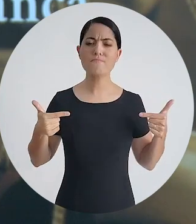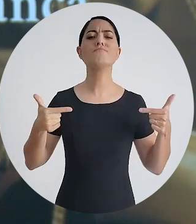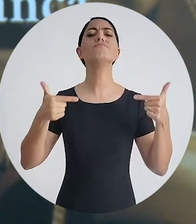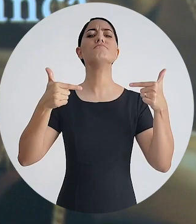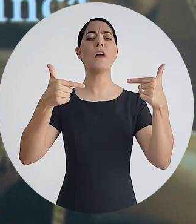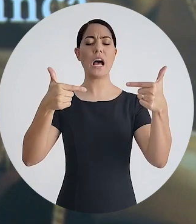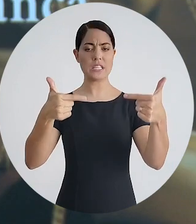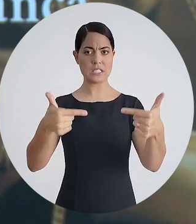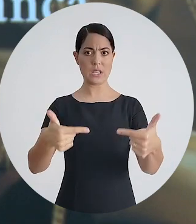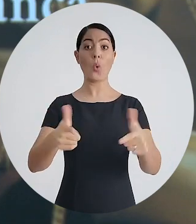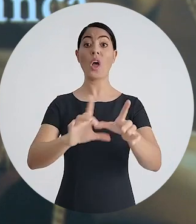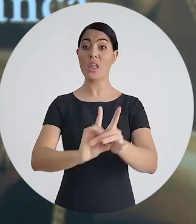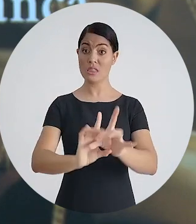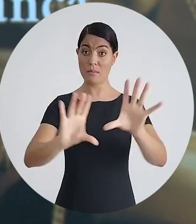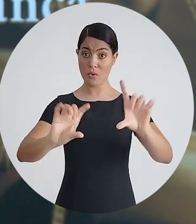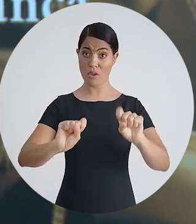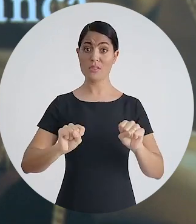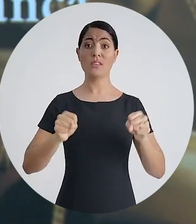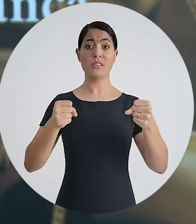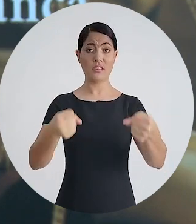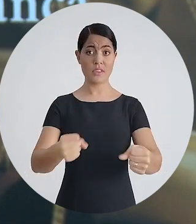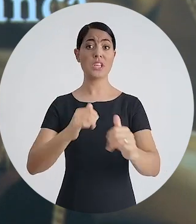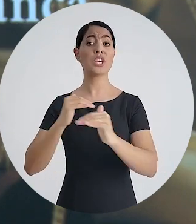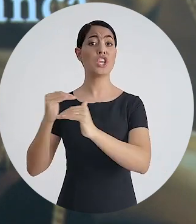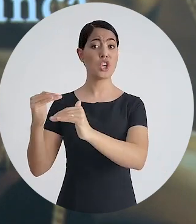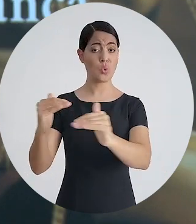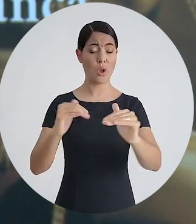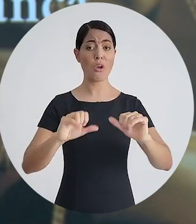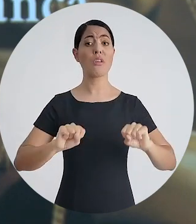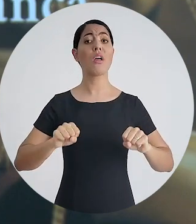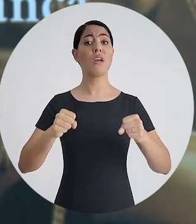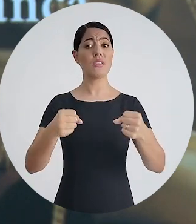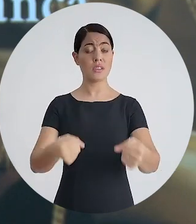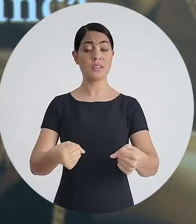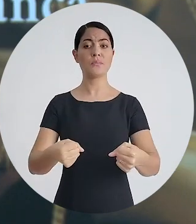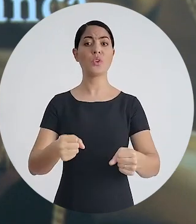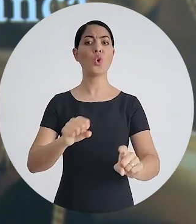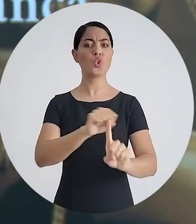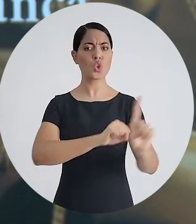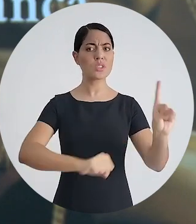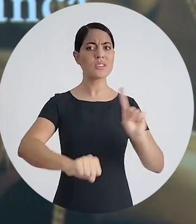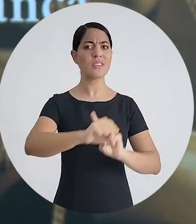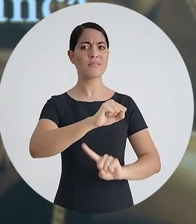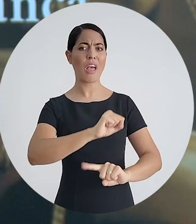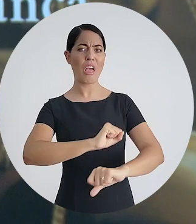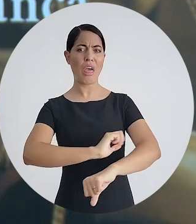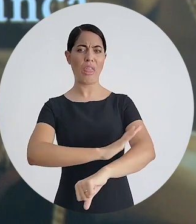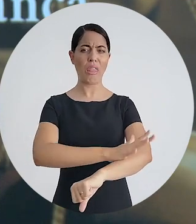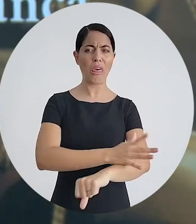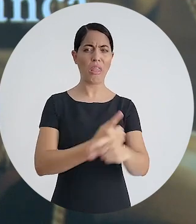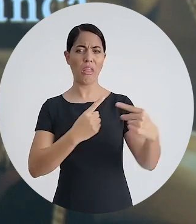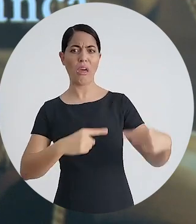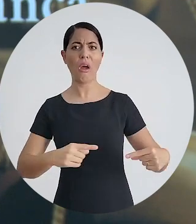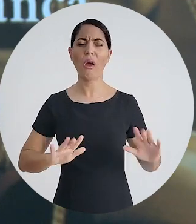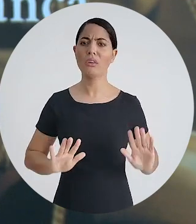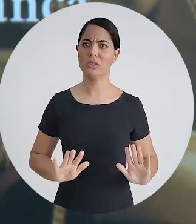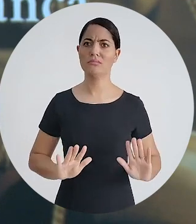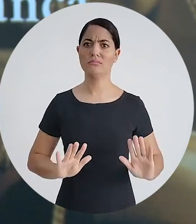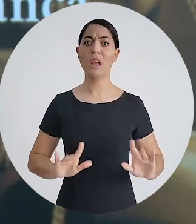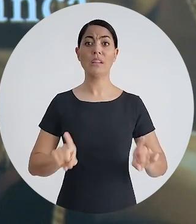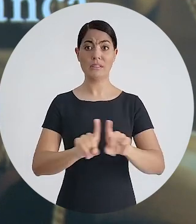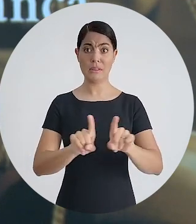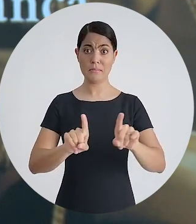sim, voz dos que defendem a democracia, a igualdade, uma sociedade antirracista,